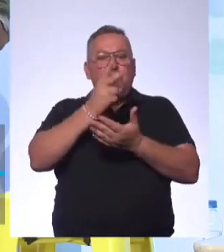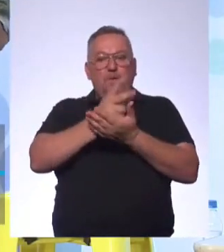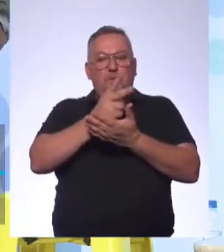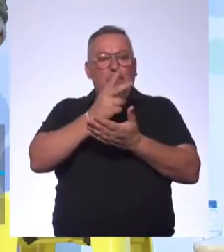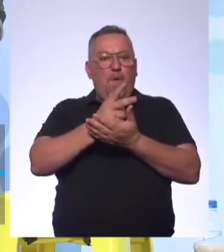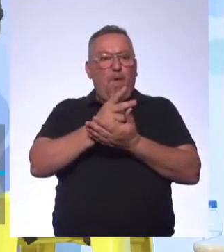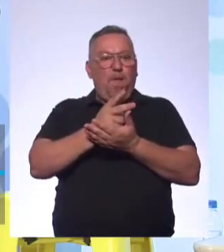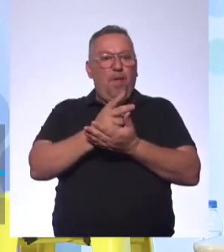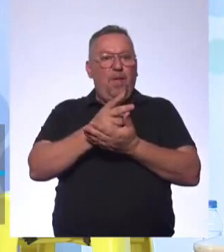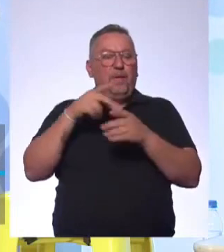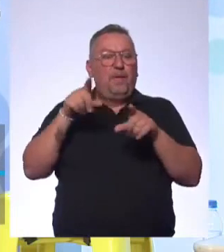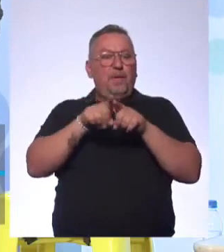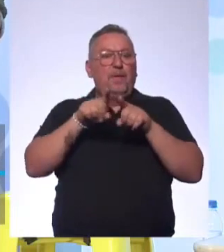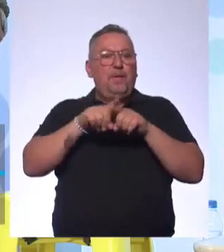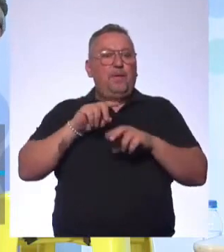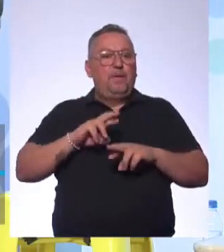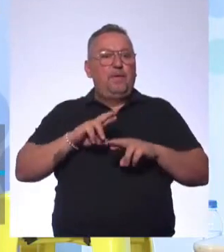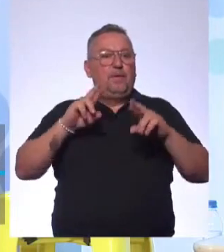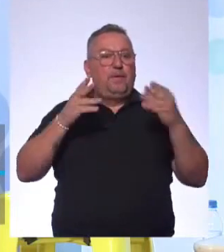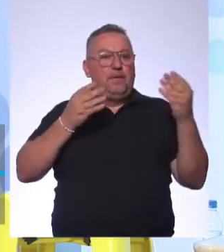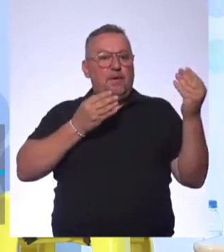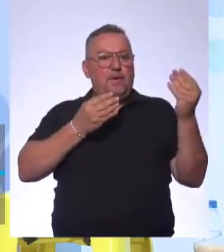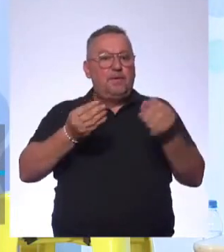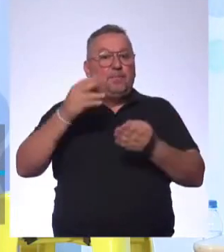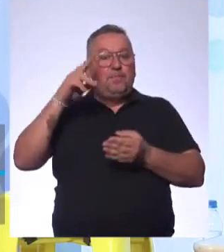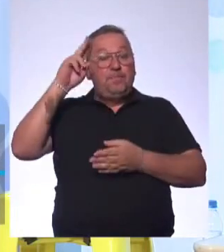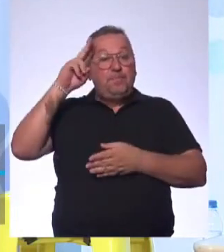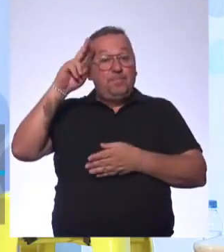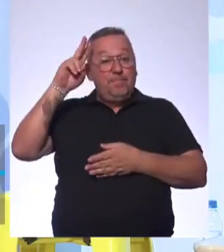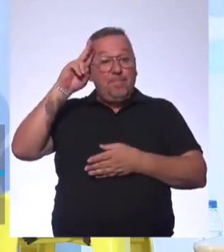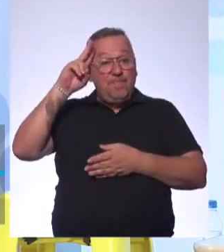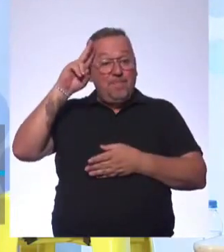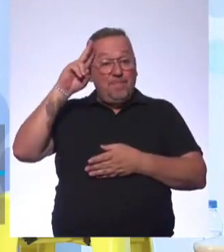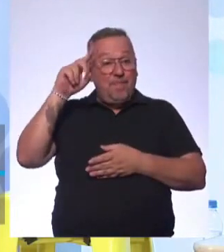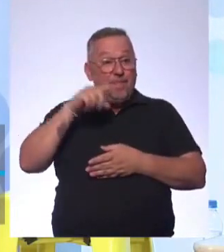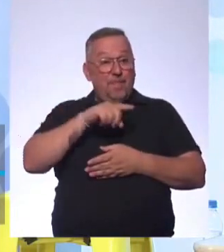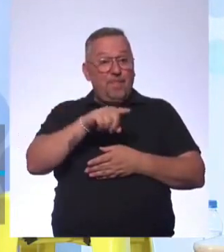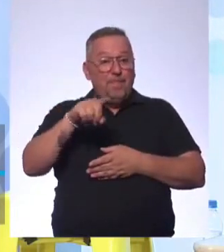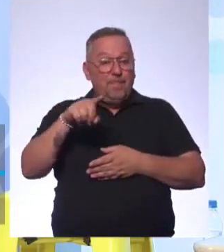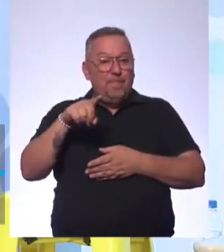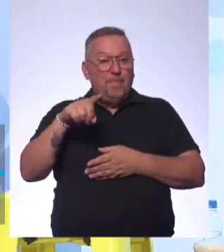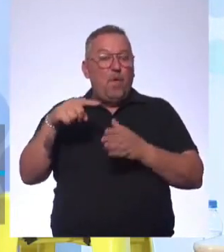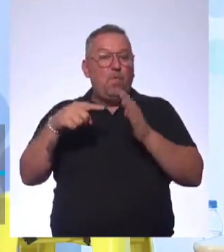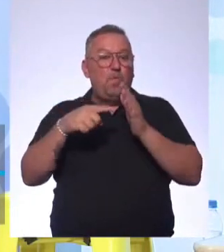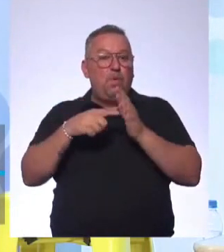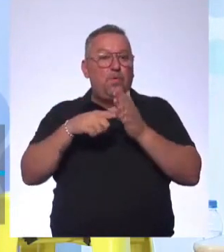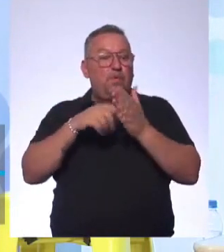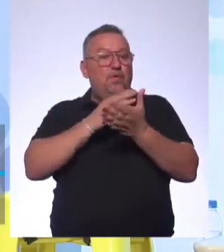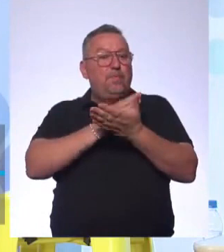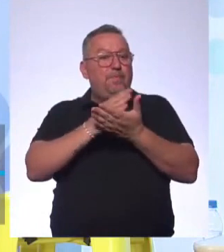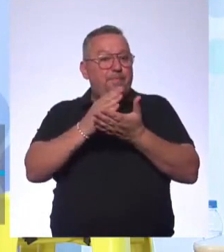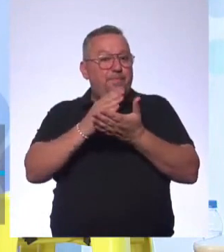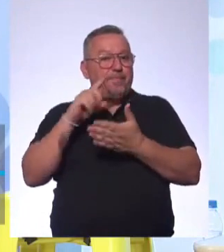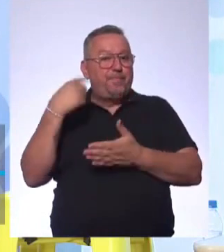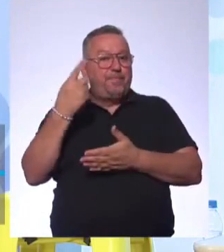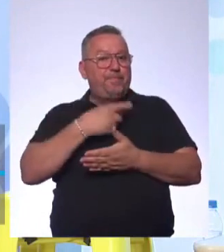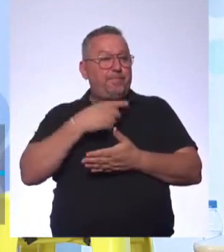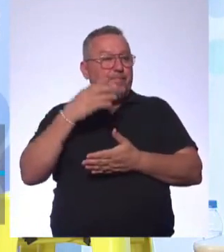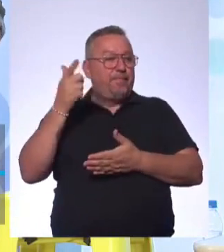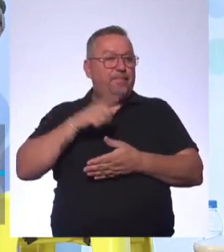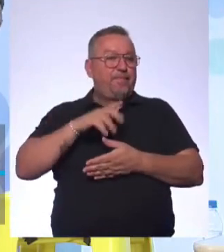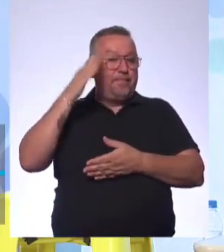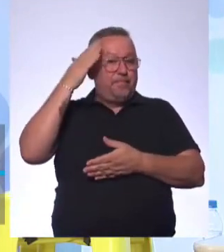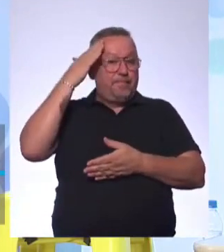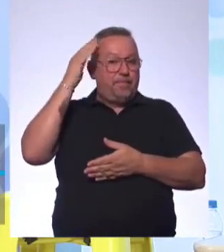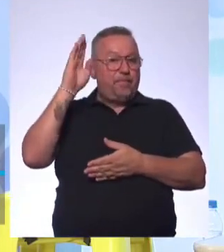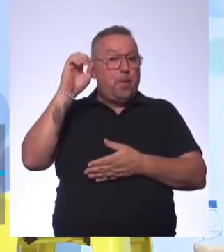sistematicamente, e essa diferença é dada pela história. Então, esse é um dos pontos de partida para a gente compreender